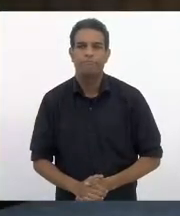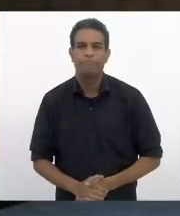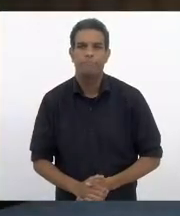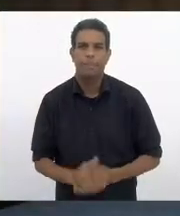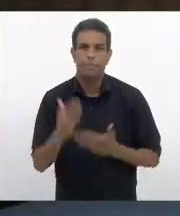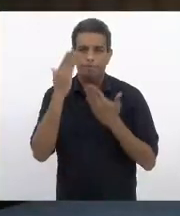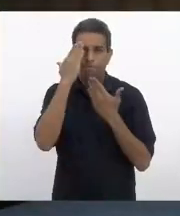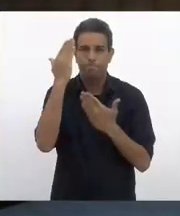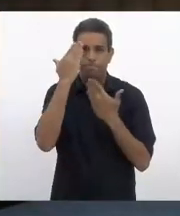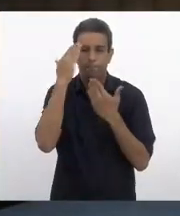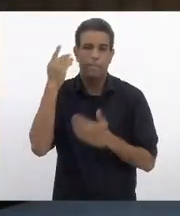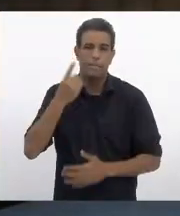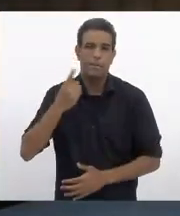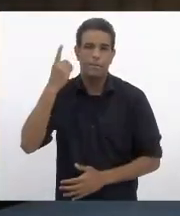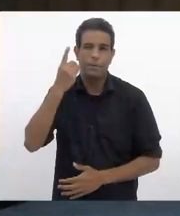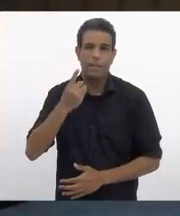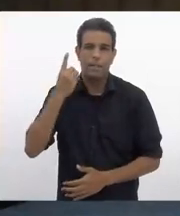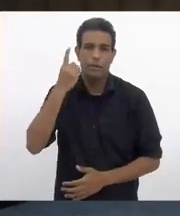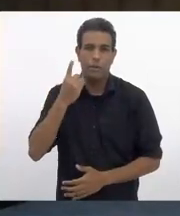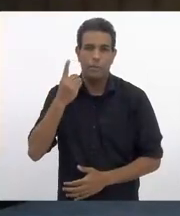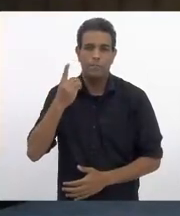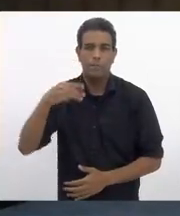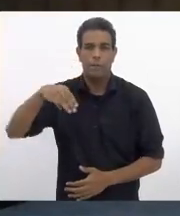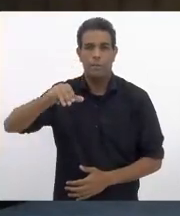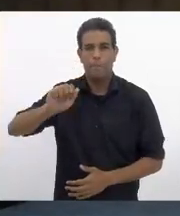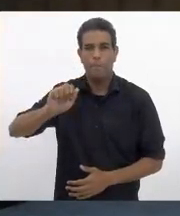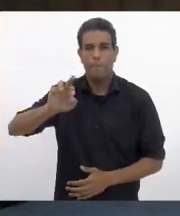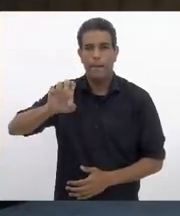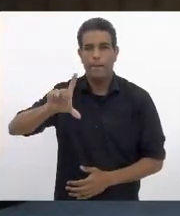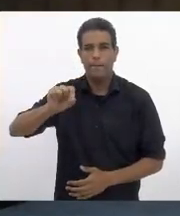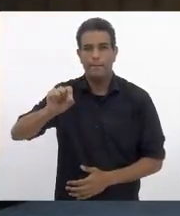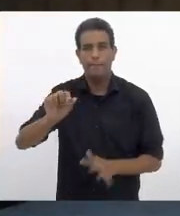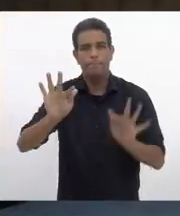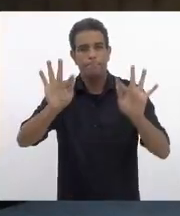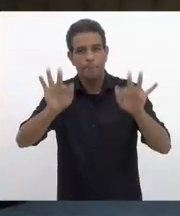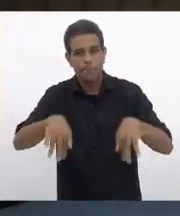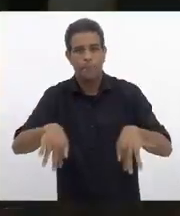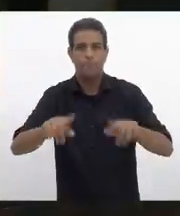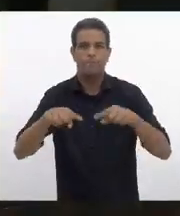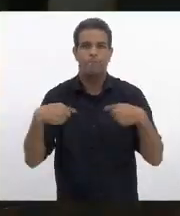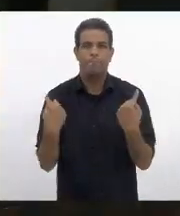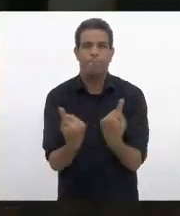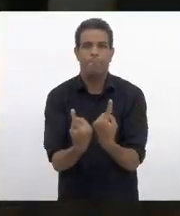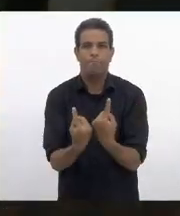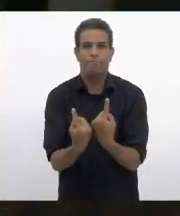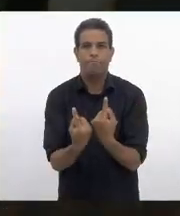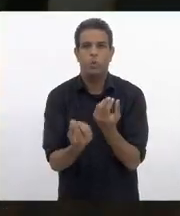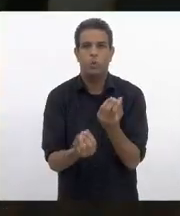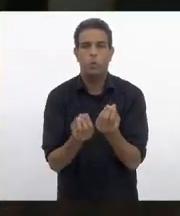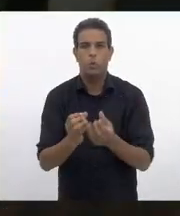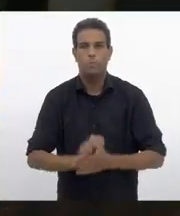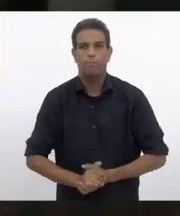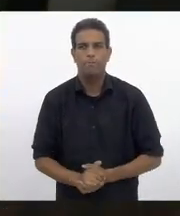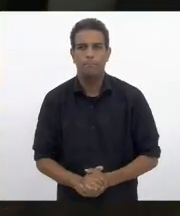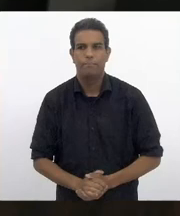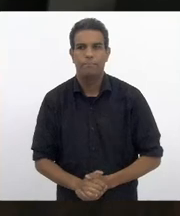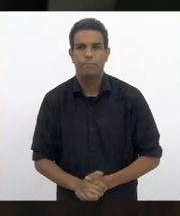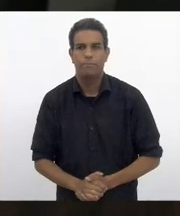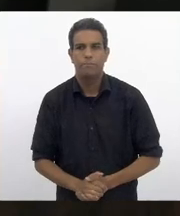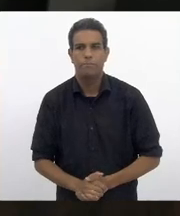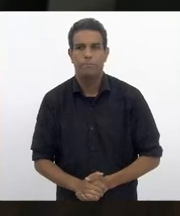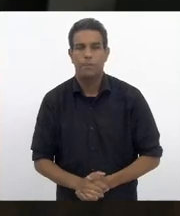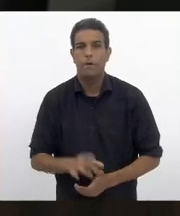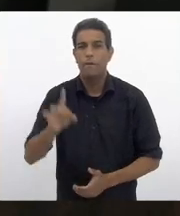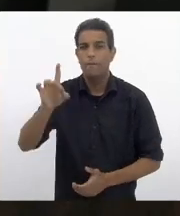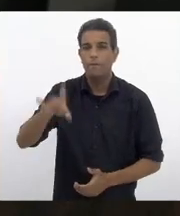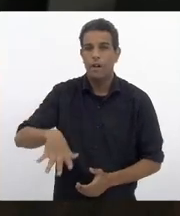Obrigado, deputado Marcelo Dino. Vou encerrar, então, com a fala, a última